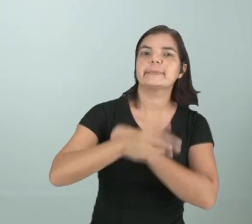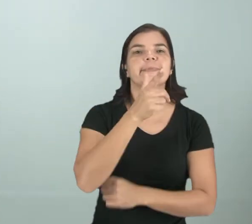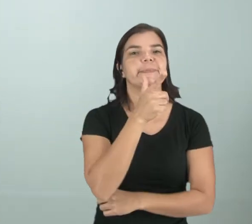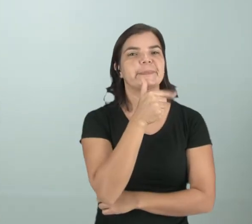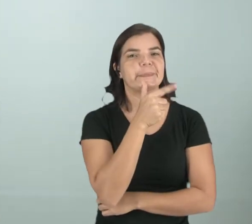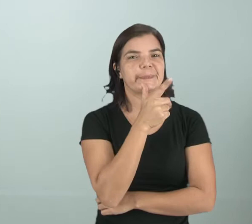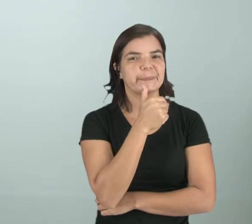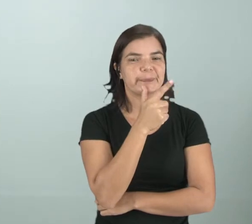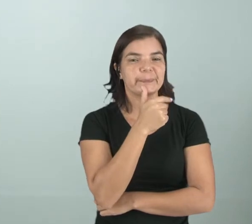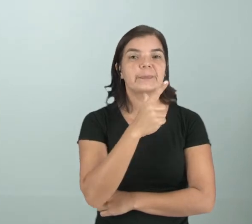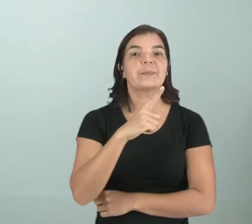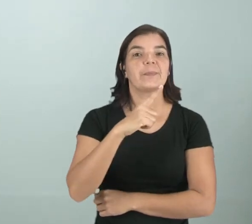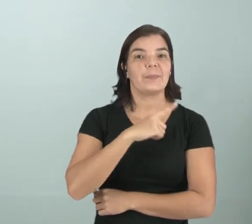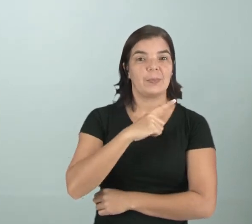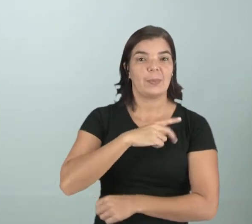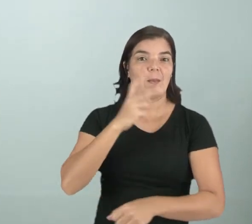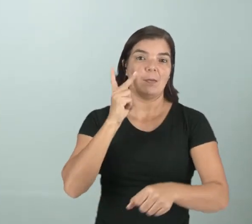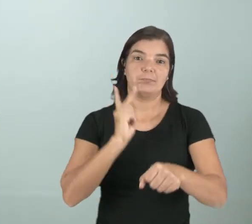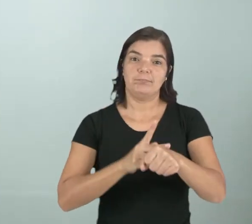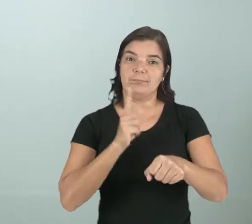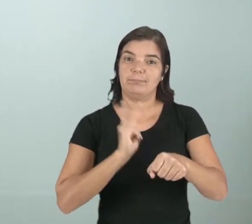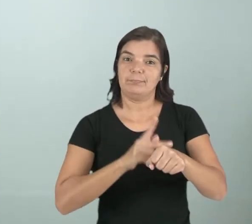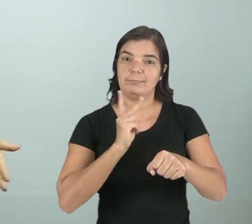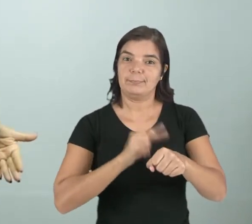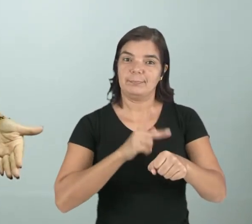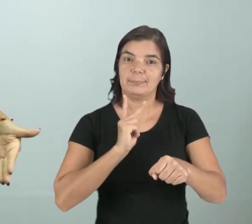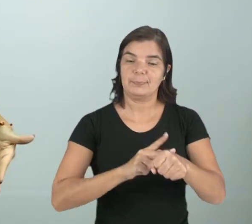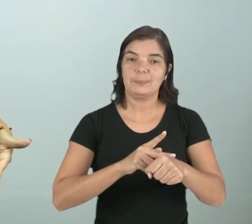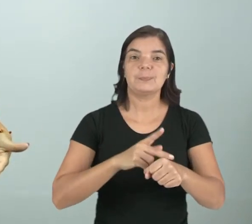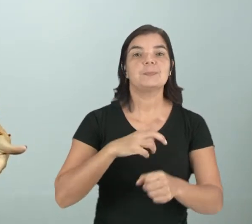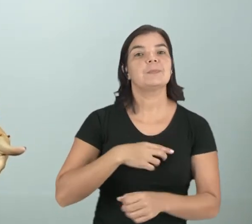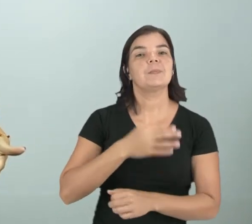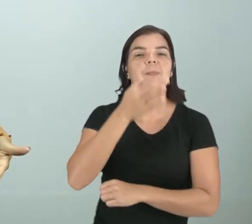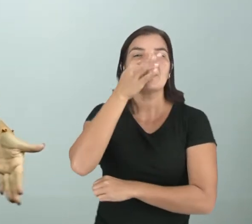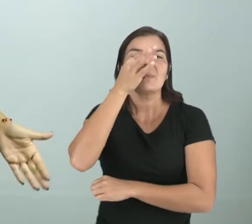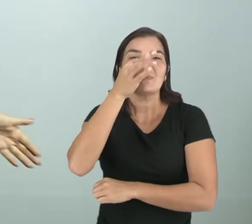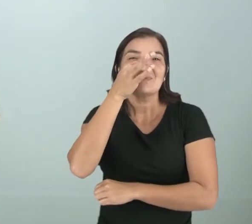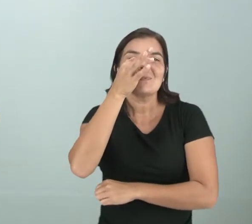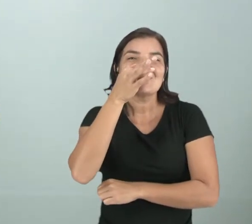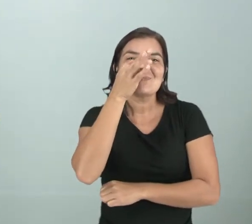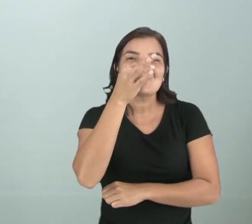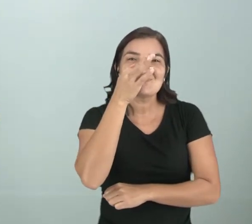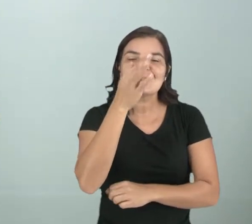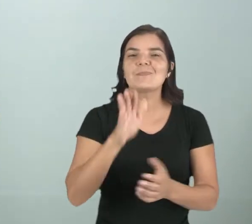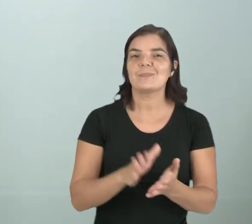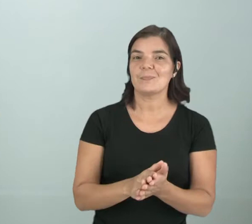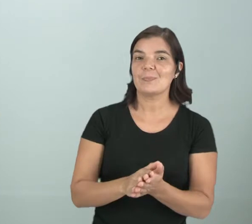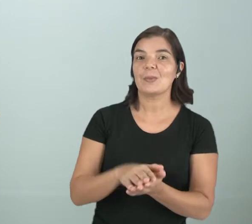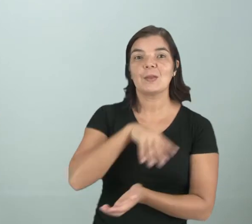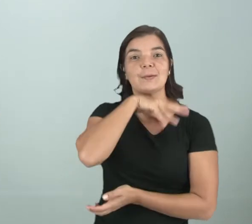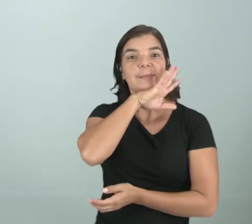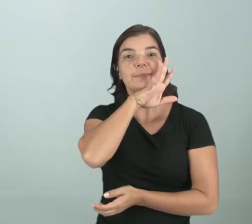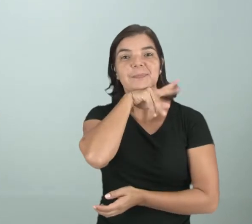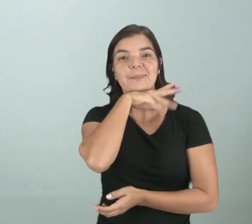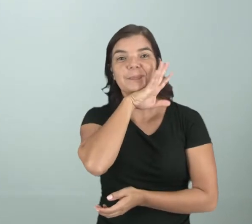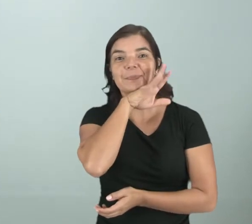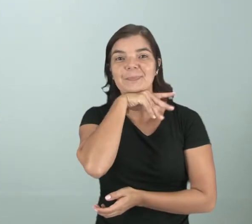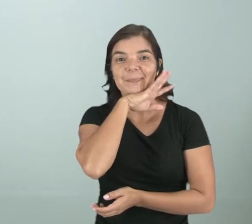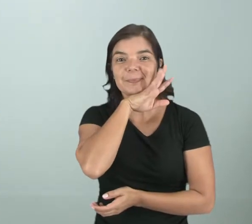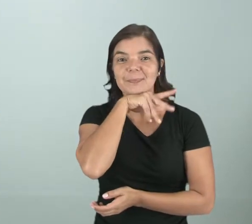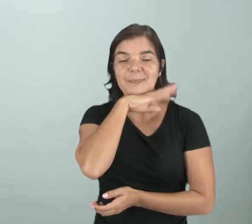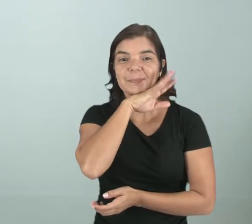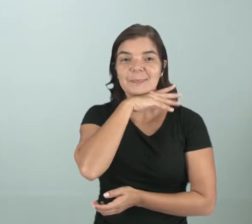bem. Tem as pedras. Tem as flores. Tem os